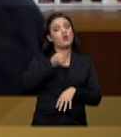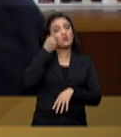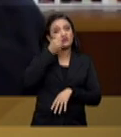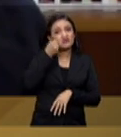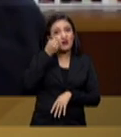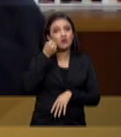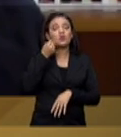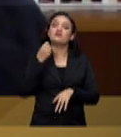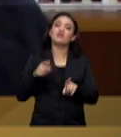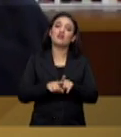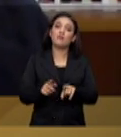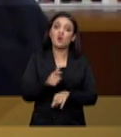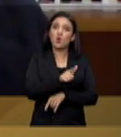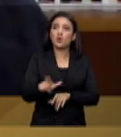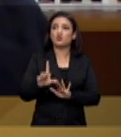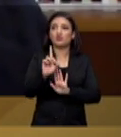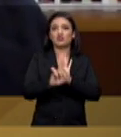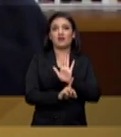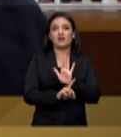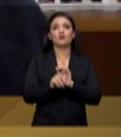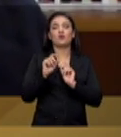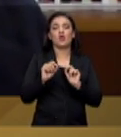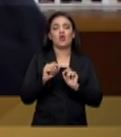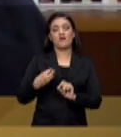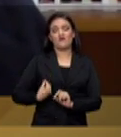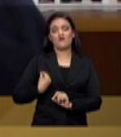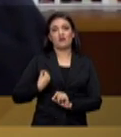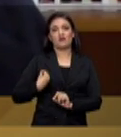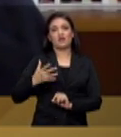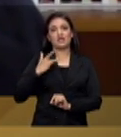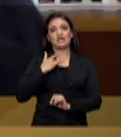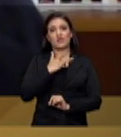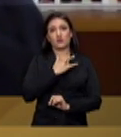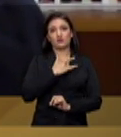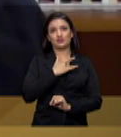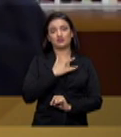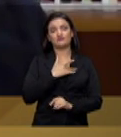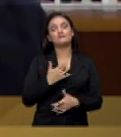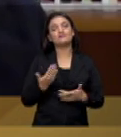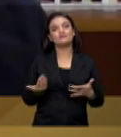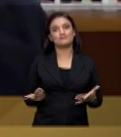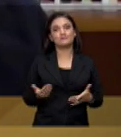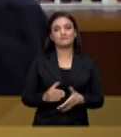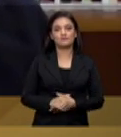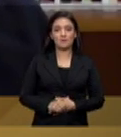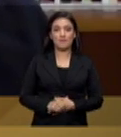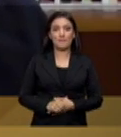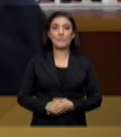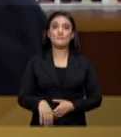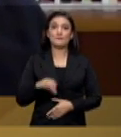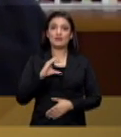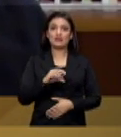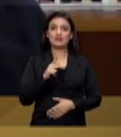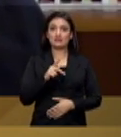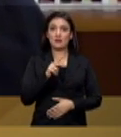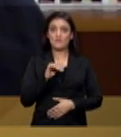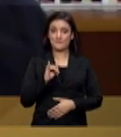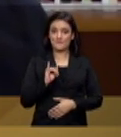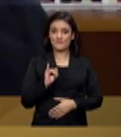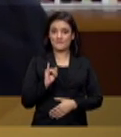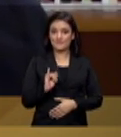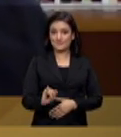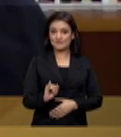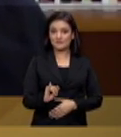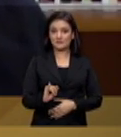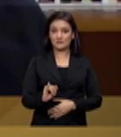constitucionais relevantes, como a vida e a saúde. Uma breve menção: comissões parlamentares de inquérito não